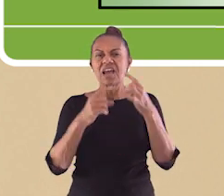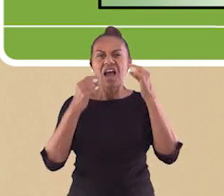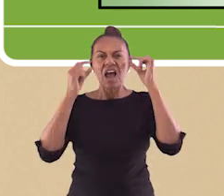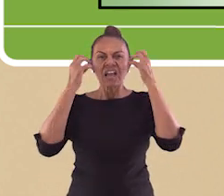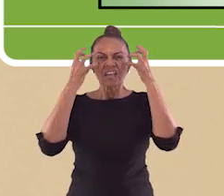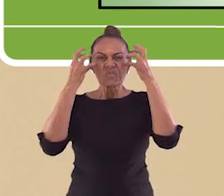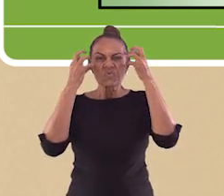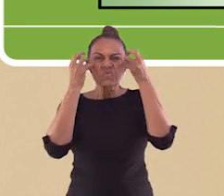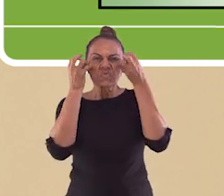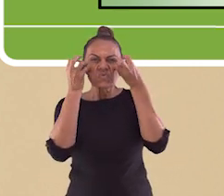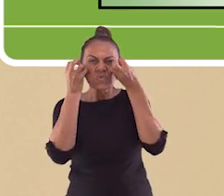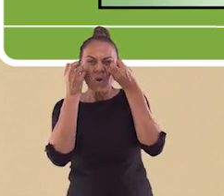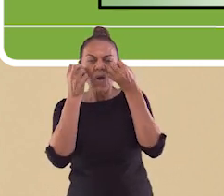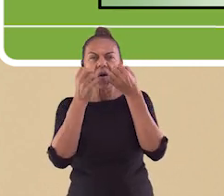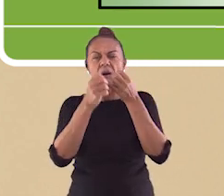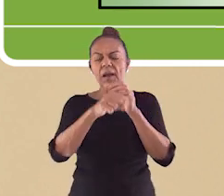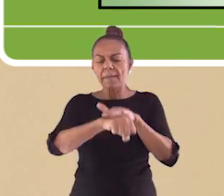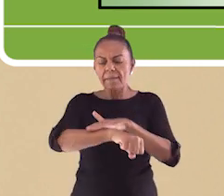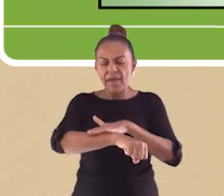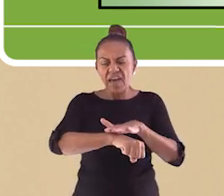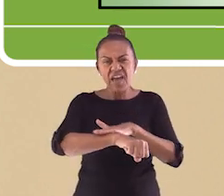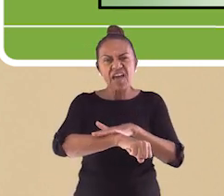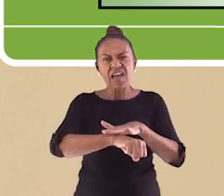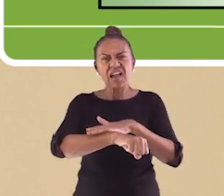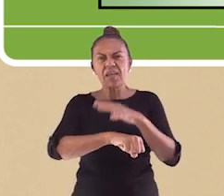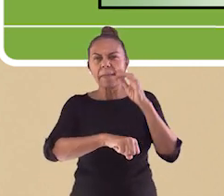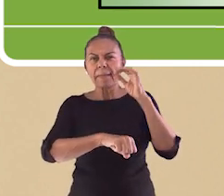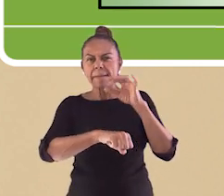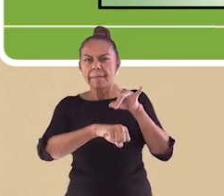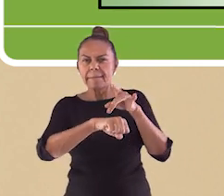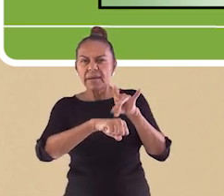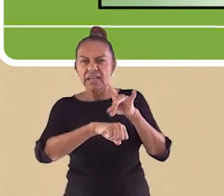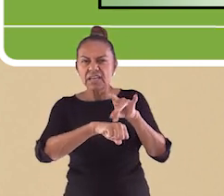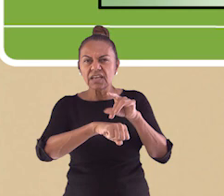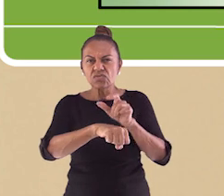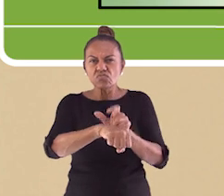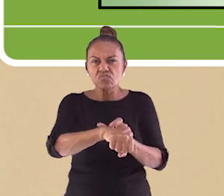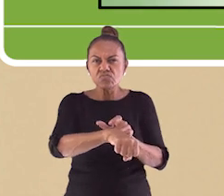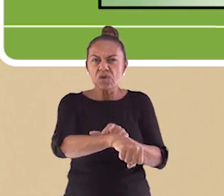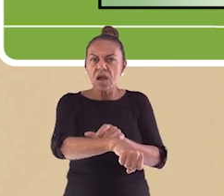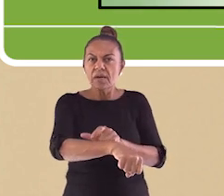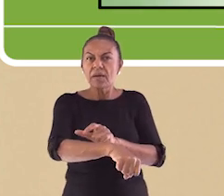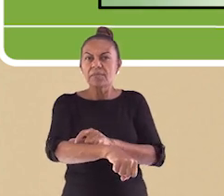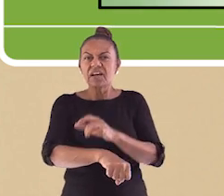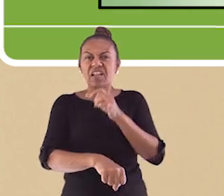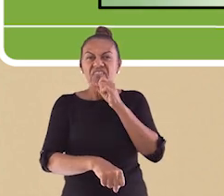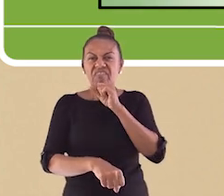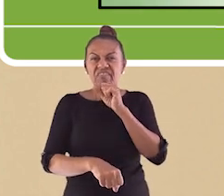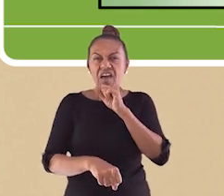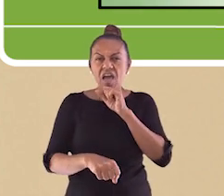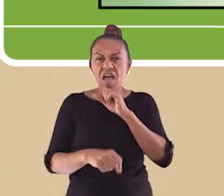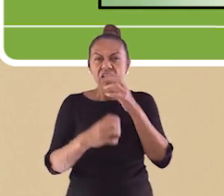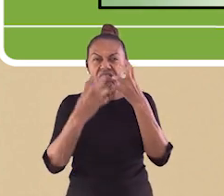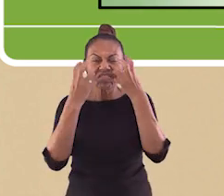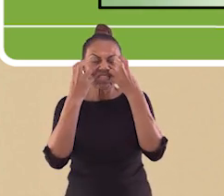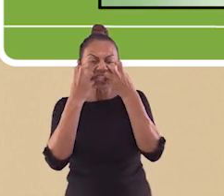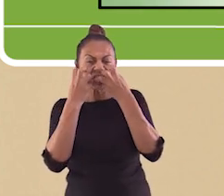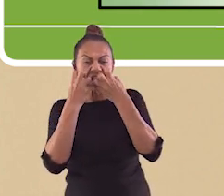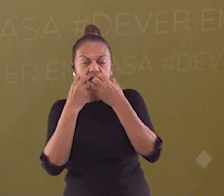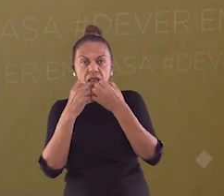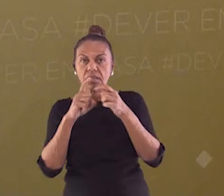rugas, manchas na pele, o envelhecimento precoce e de uma doença que pode levar à morte, que é o câncer de